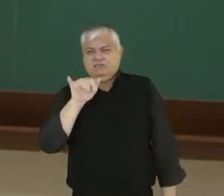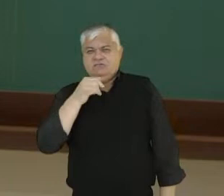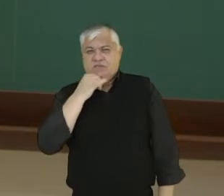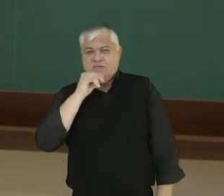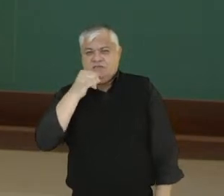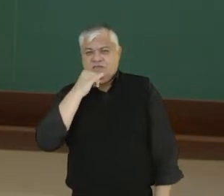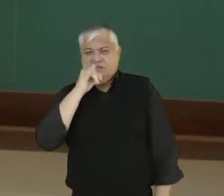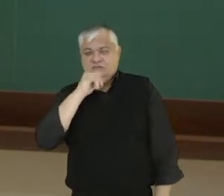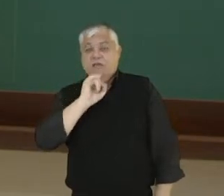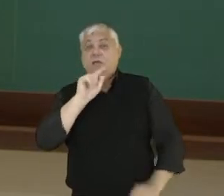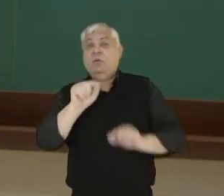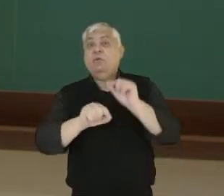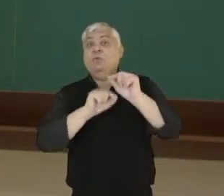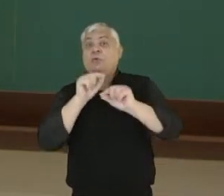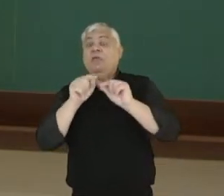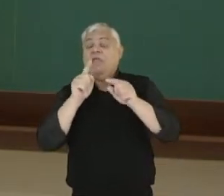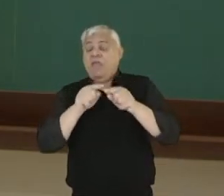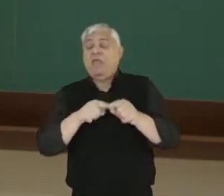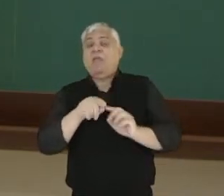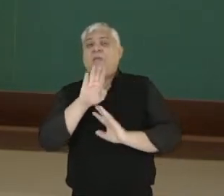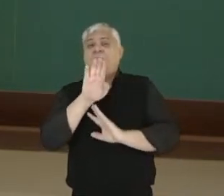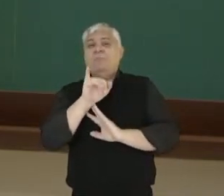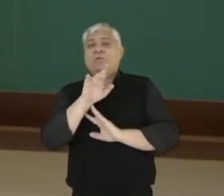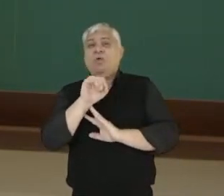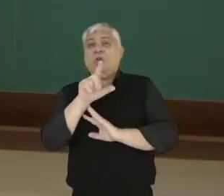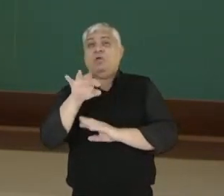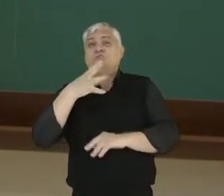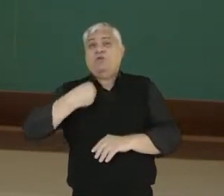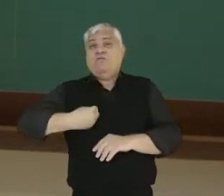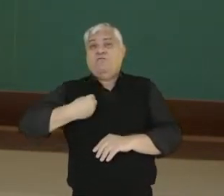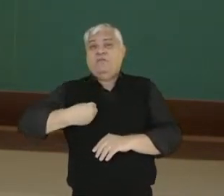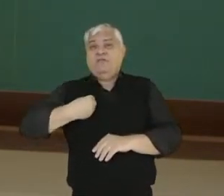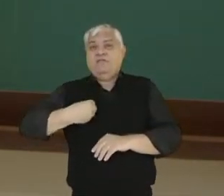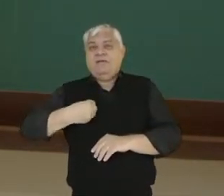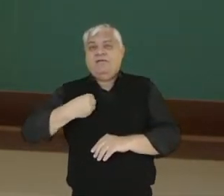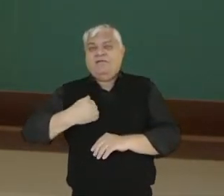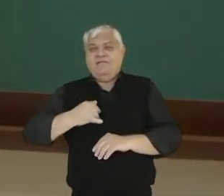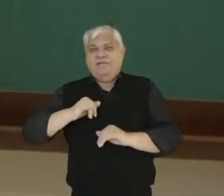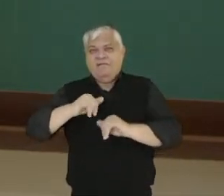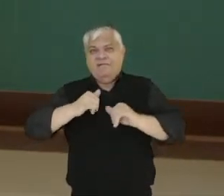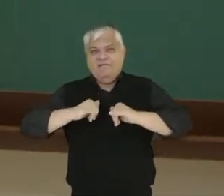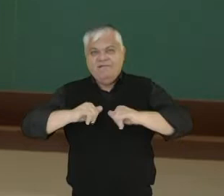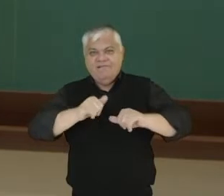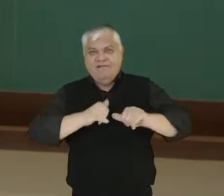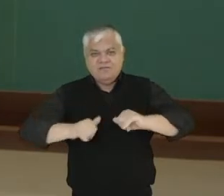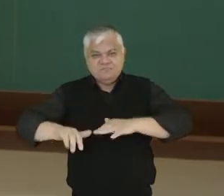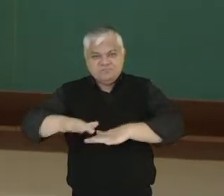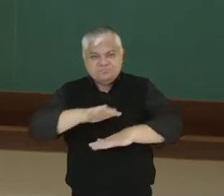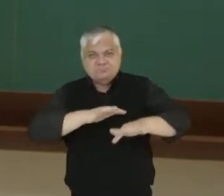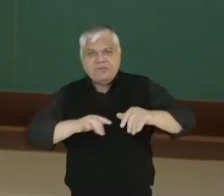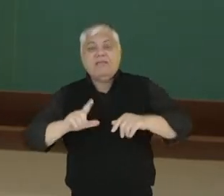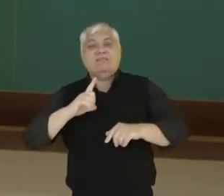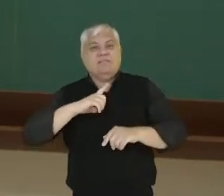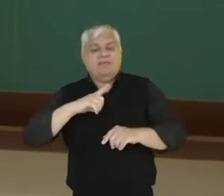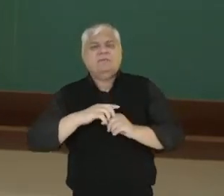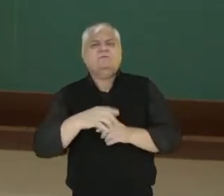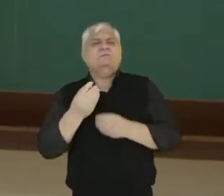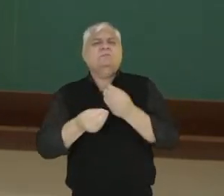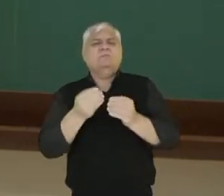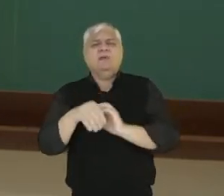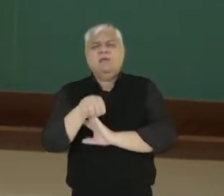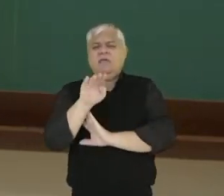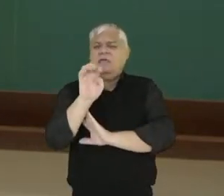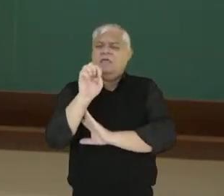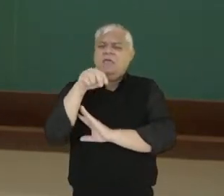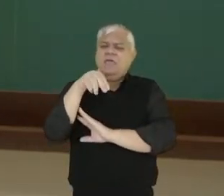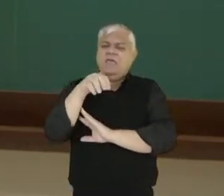é relacionada com os processos biológicos dos seres vivos. Bem, vamos fazer uma retomada sobre energia, tá?